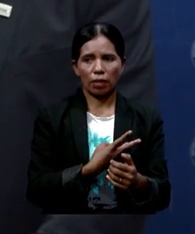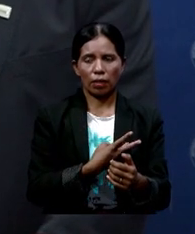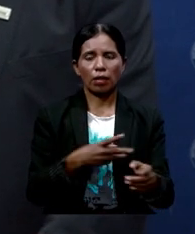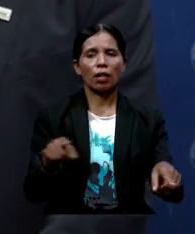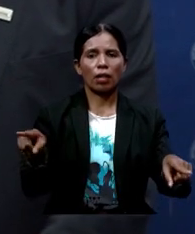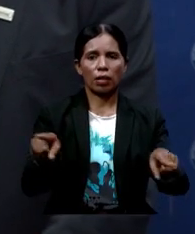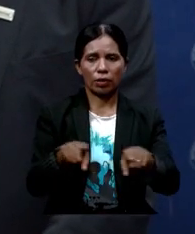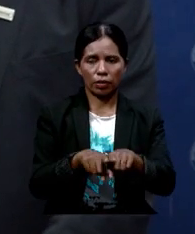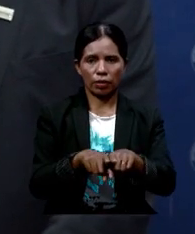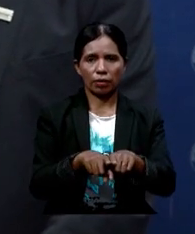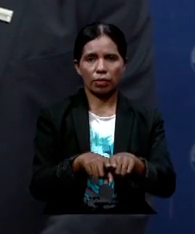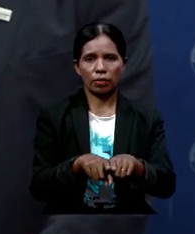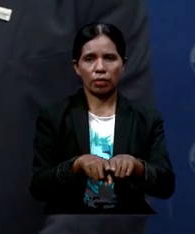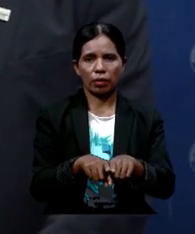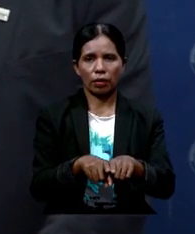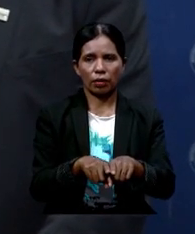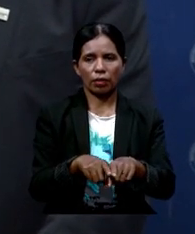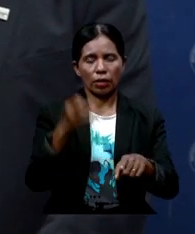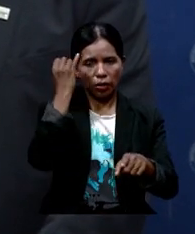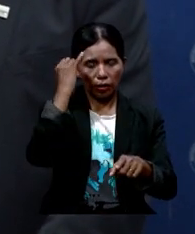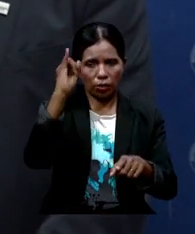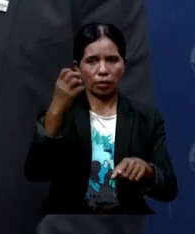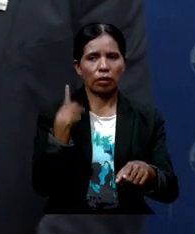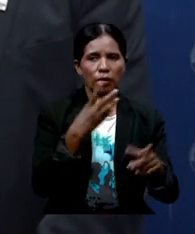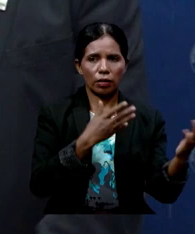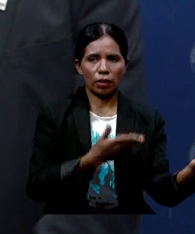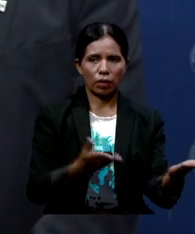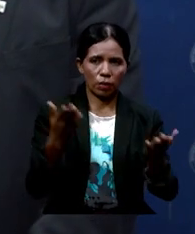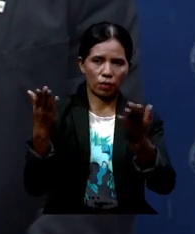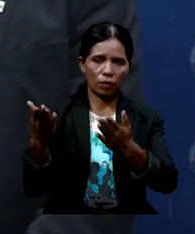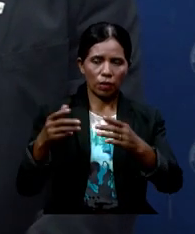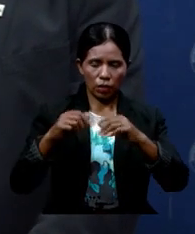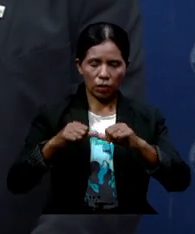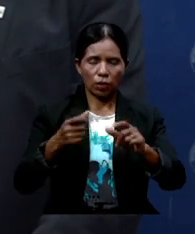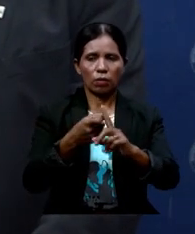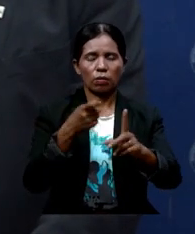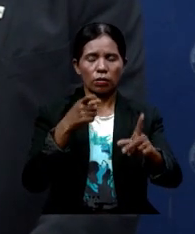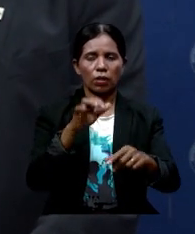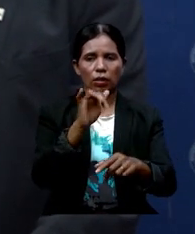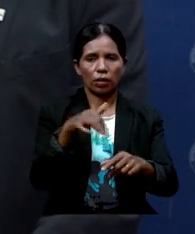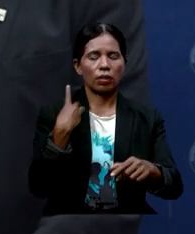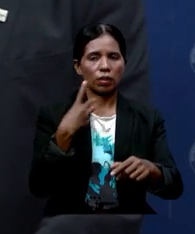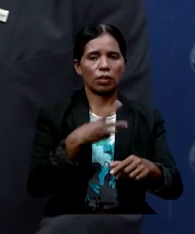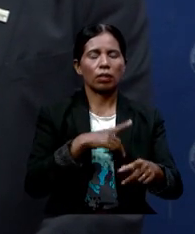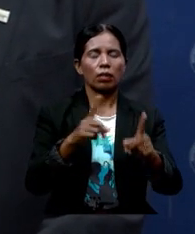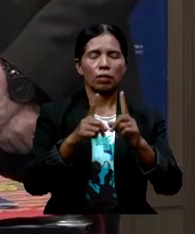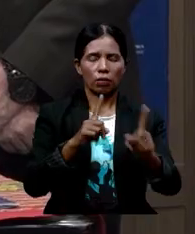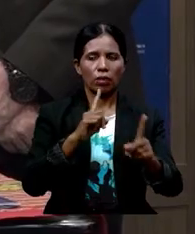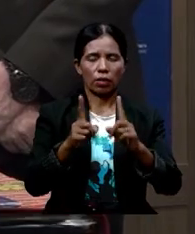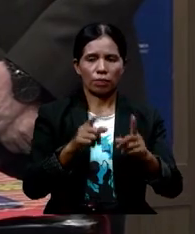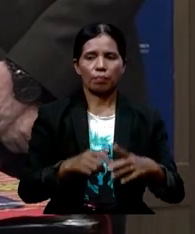sang idea nebe maka ita lori e contiudu si akordu nebe maka ita konsegue asina